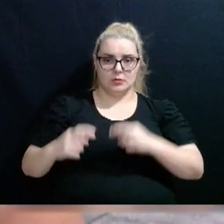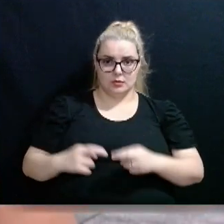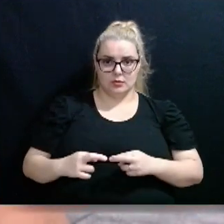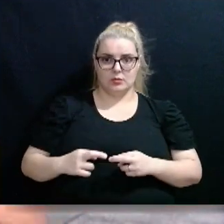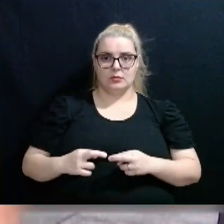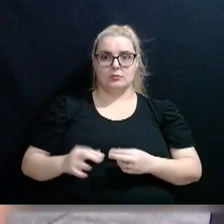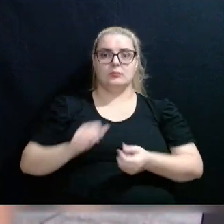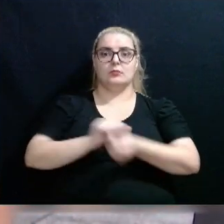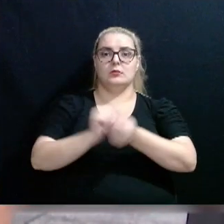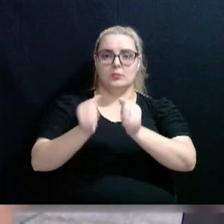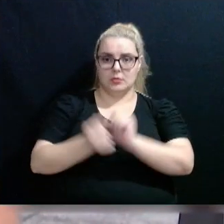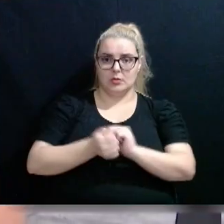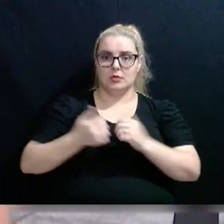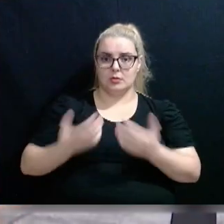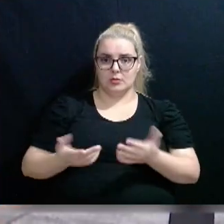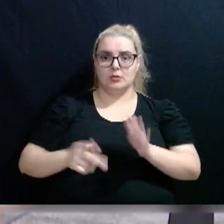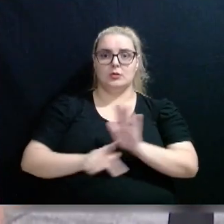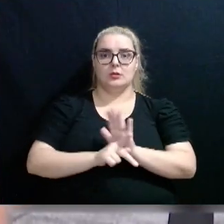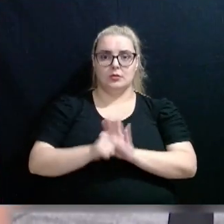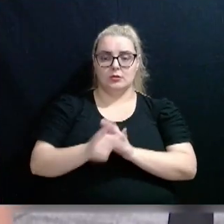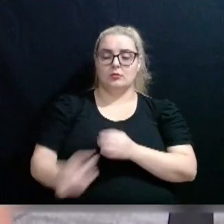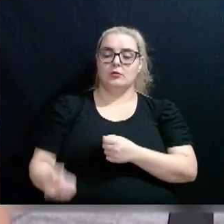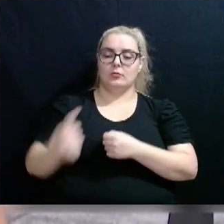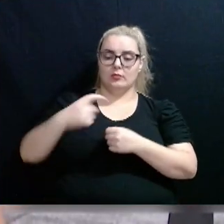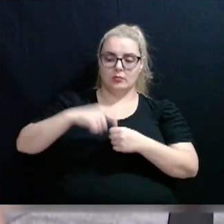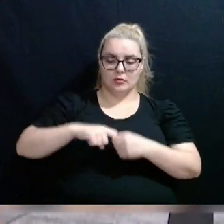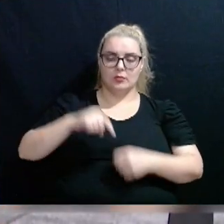esses projetos, voltem para cá para passar pela